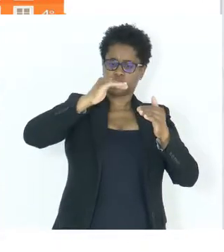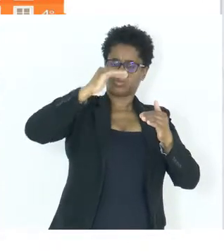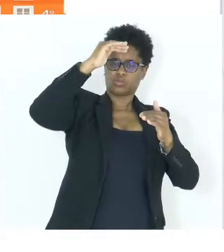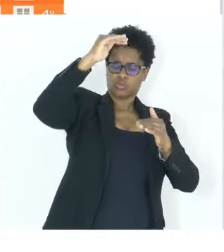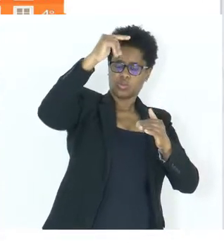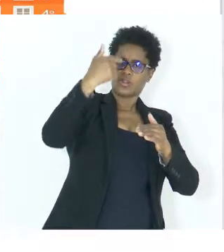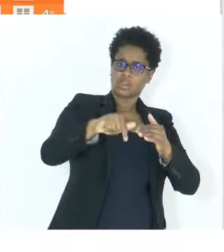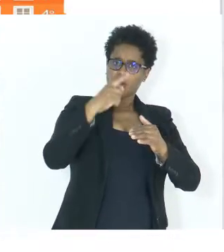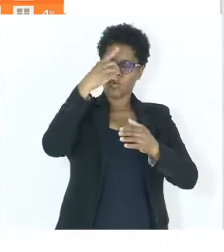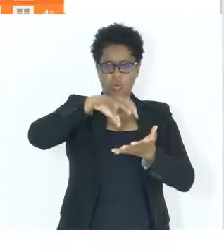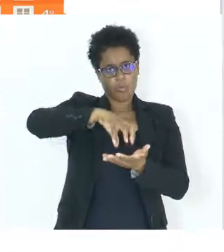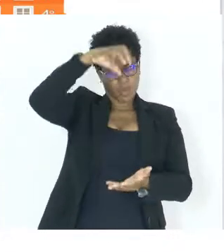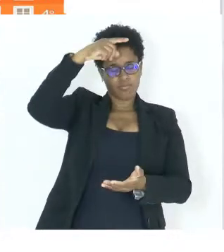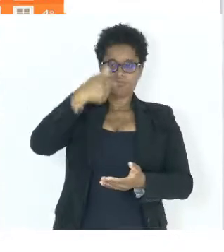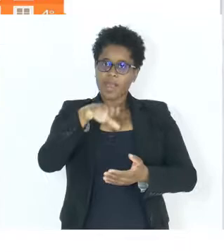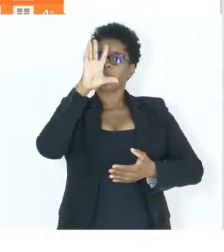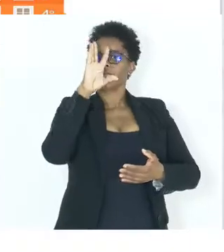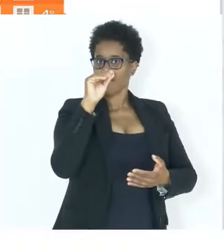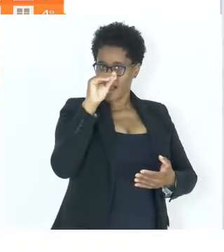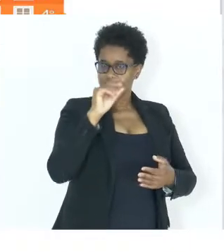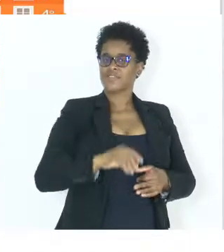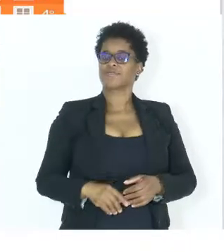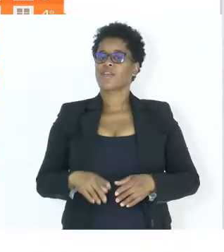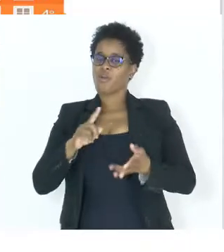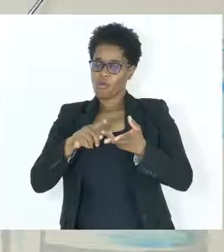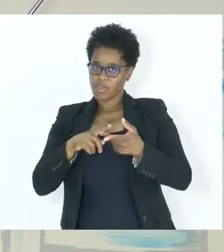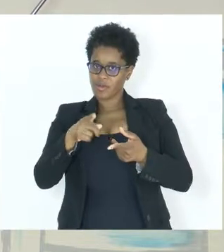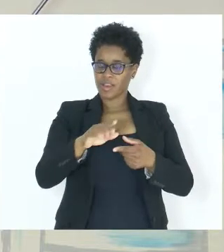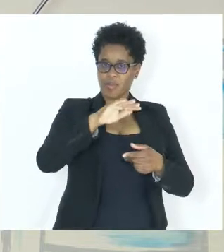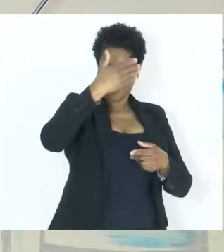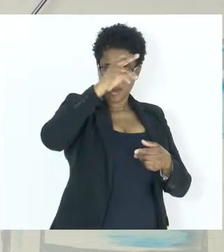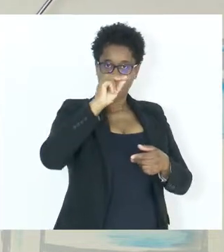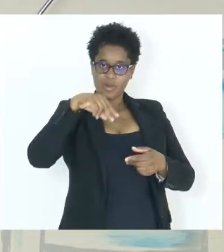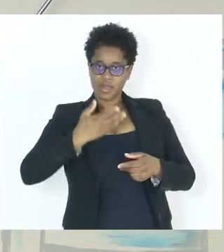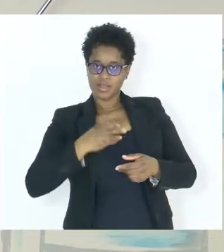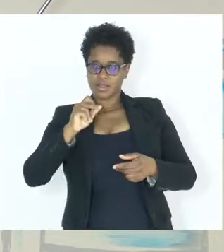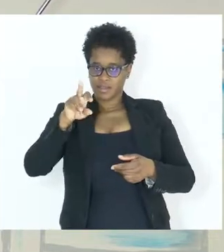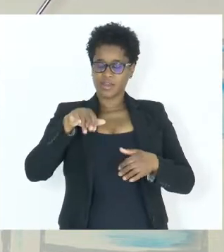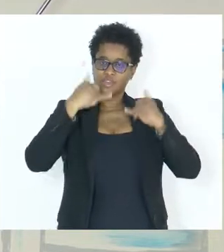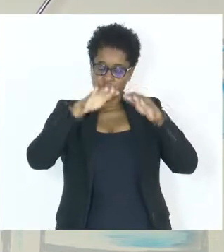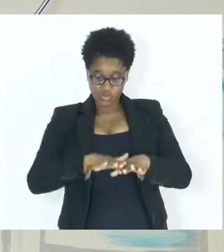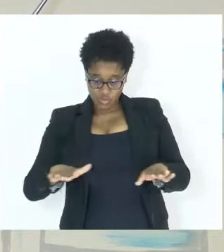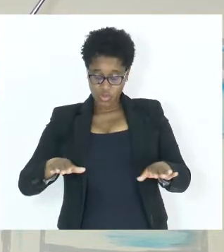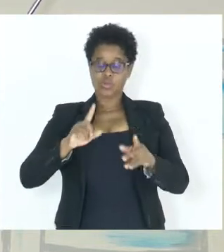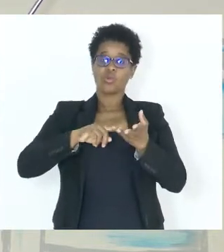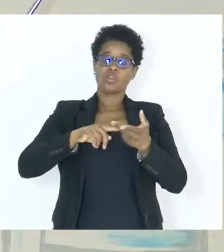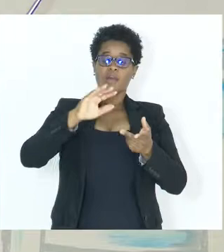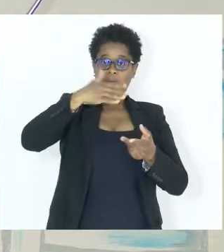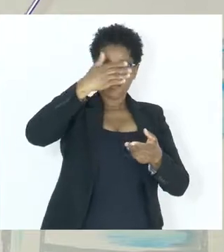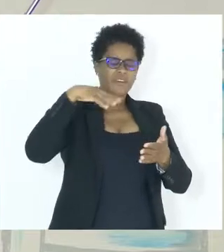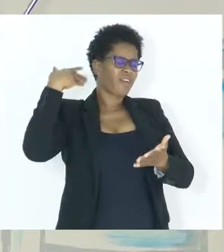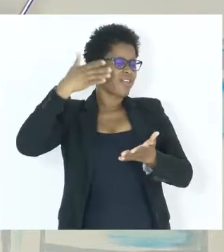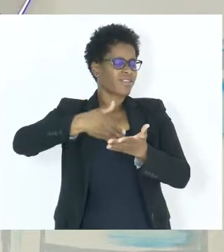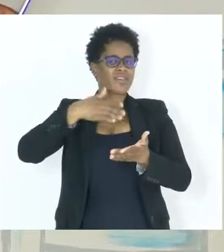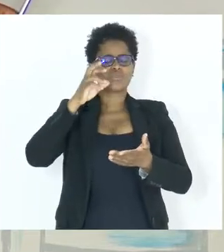prédio? Tem 10 andares. Contamos aqui o primeiro andar, depois do resto do chão. Contamos o primeiro andar e vai até o